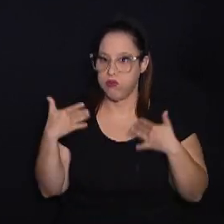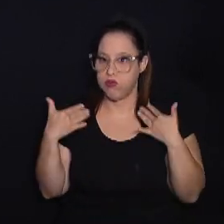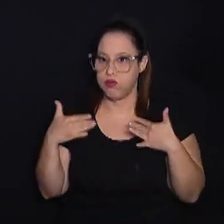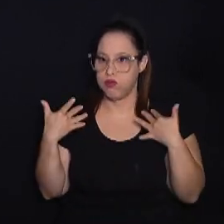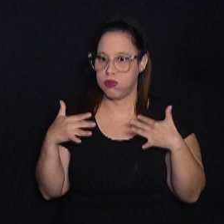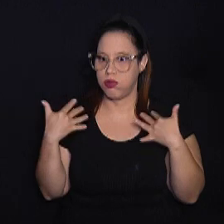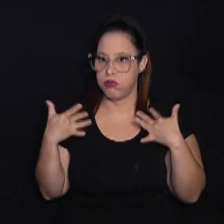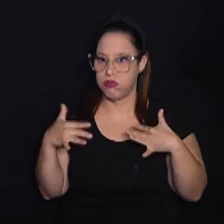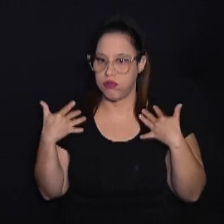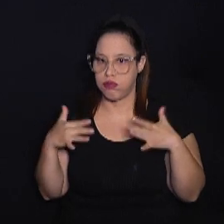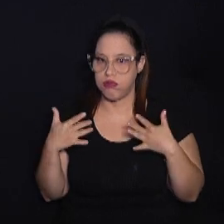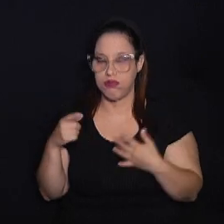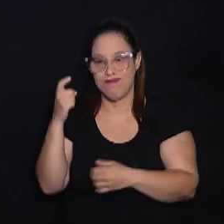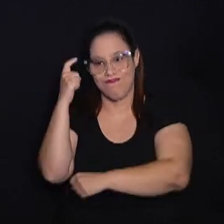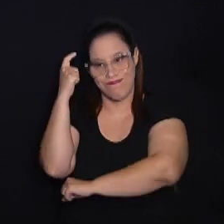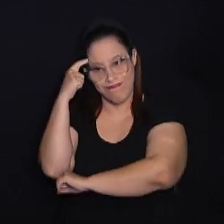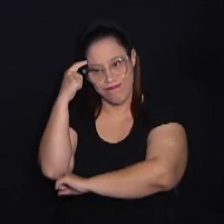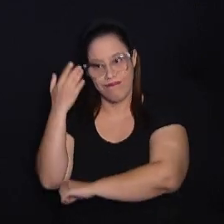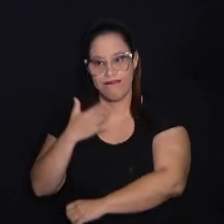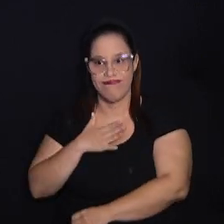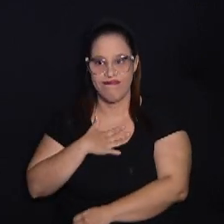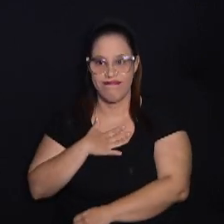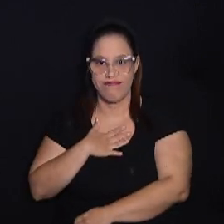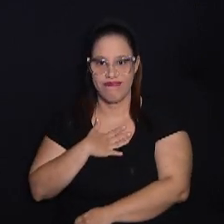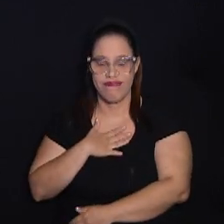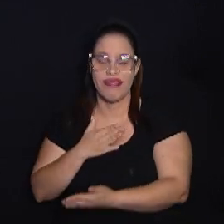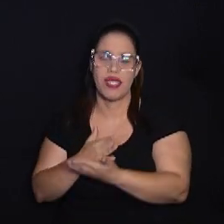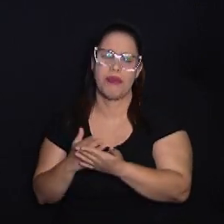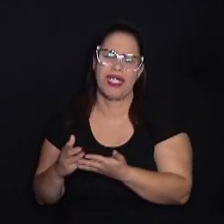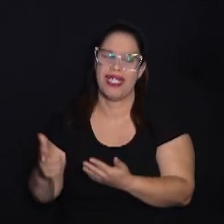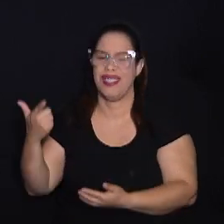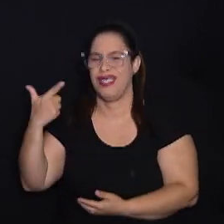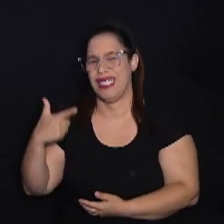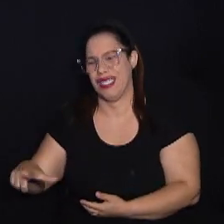ser. Pensei, vai começar tudo de novo.